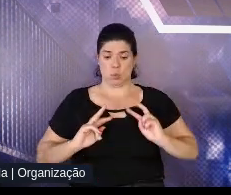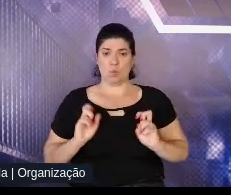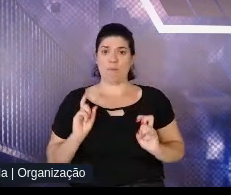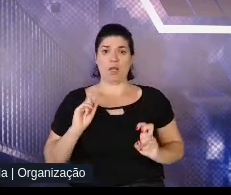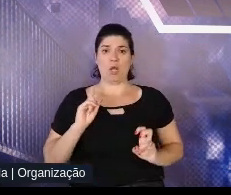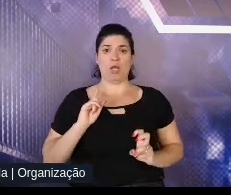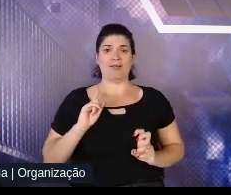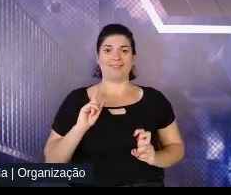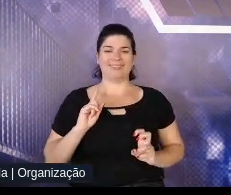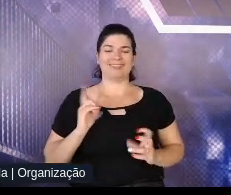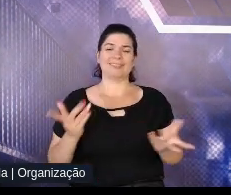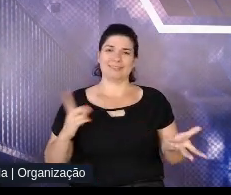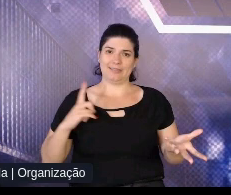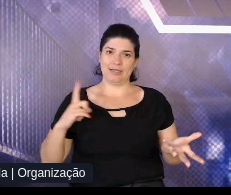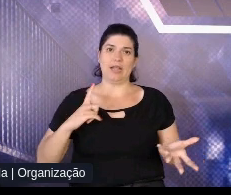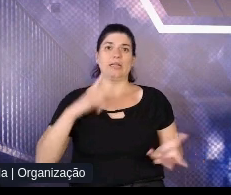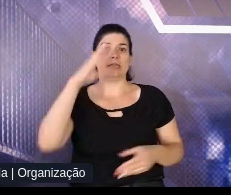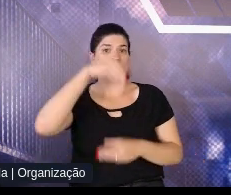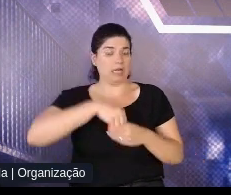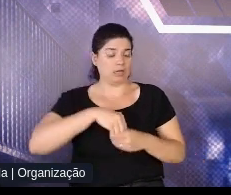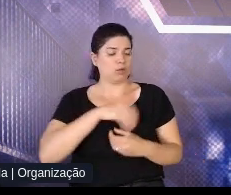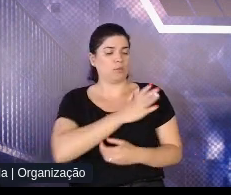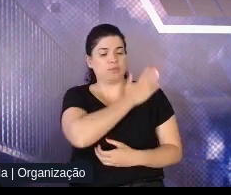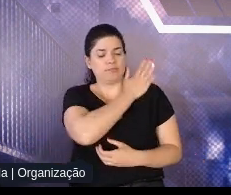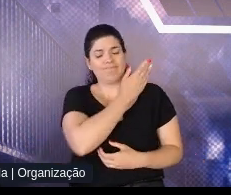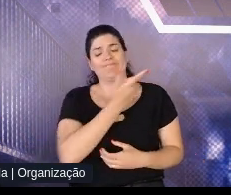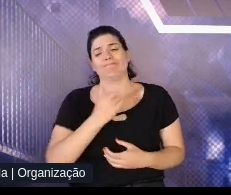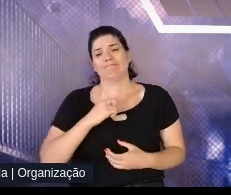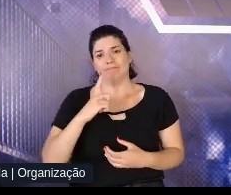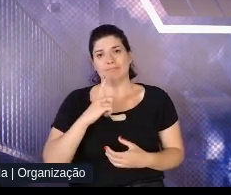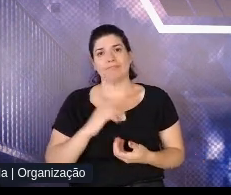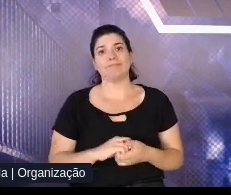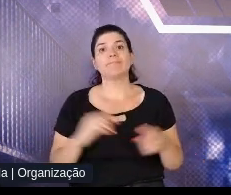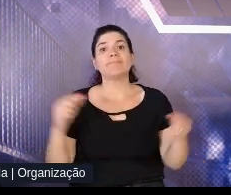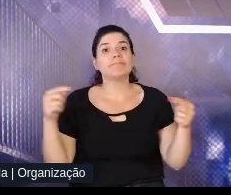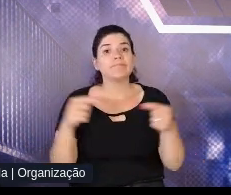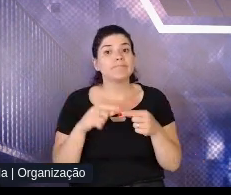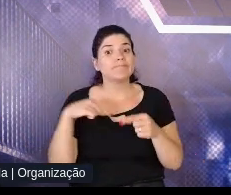temos. Então, isso é uma questão também